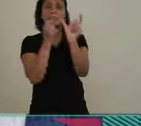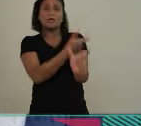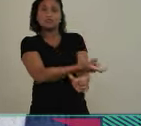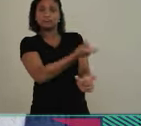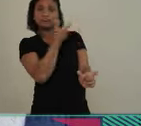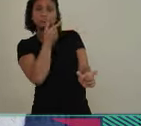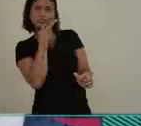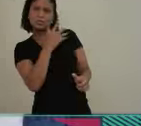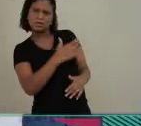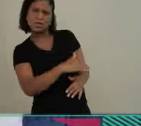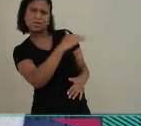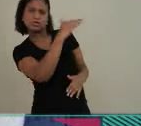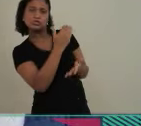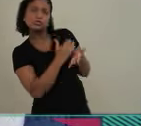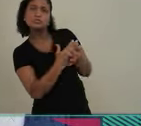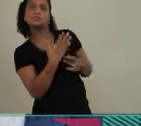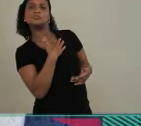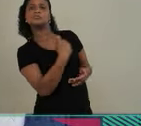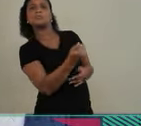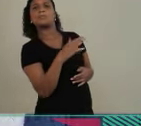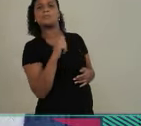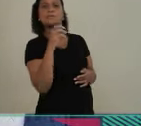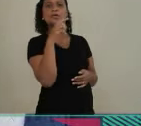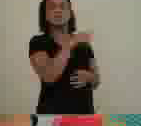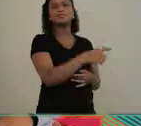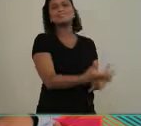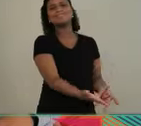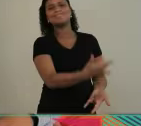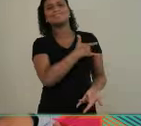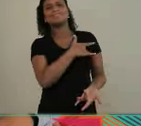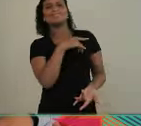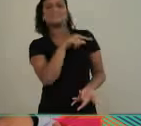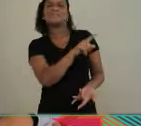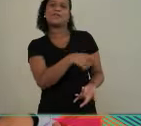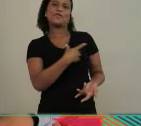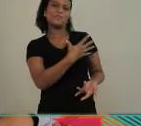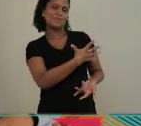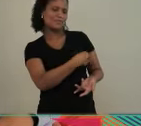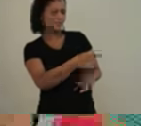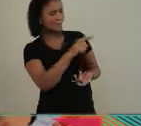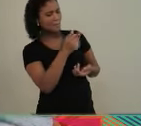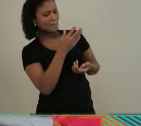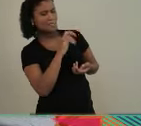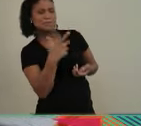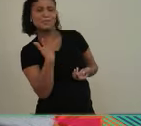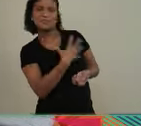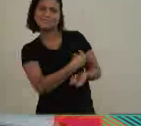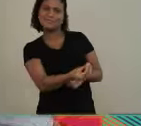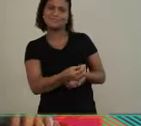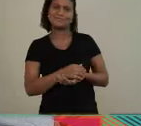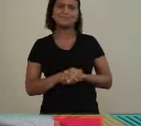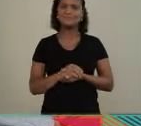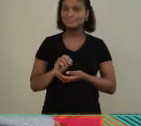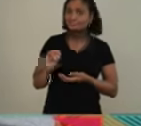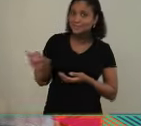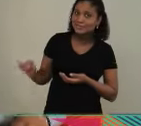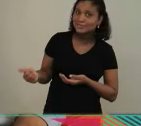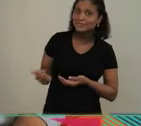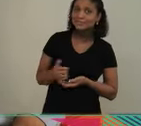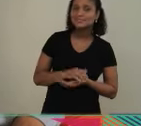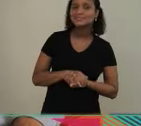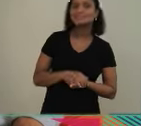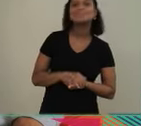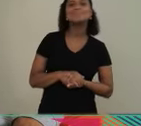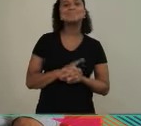de mãe. Então isso toca muito o coração. Este aqui é o Gabriel, meu filhão. Ai,